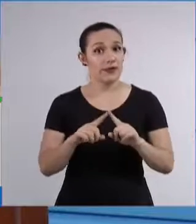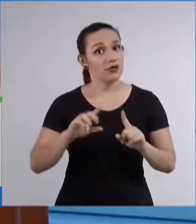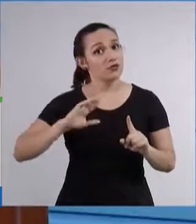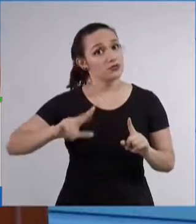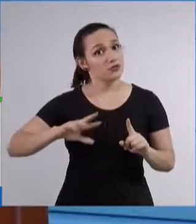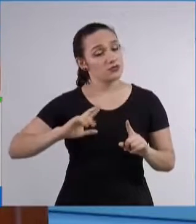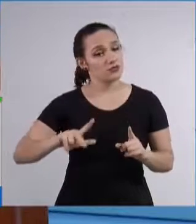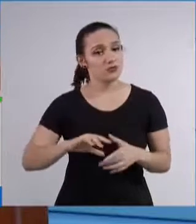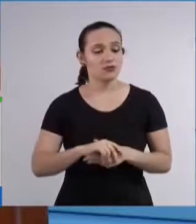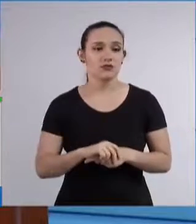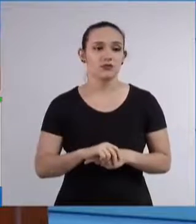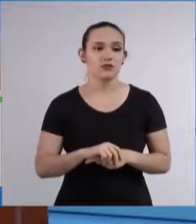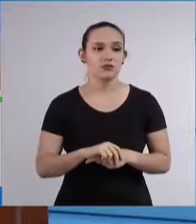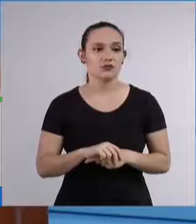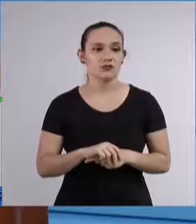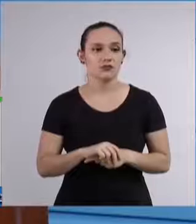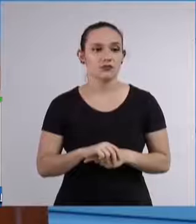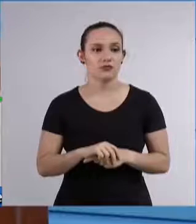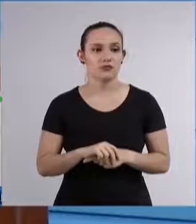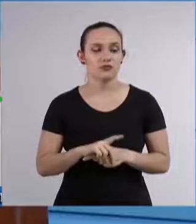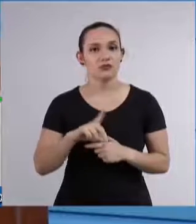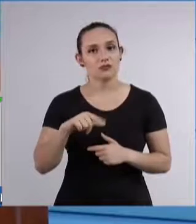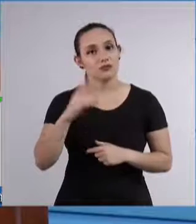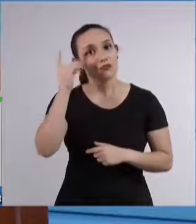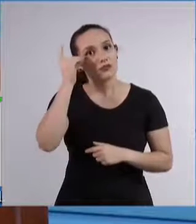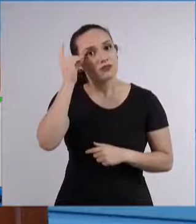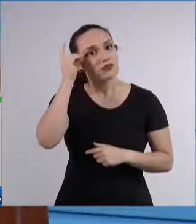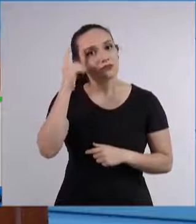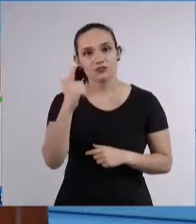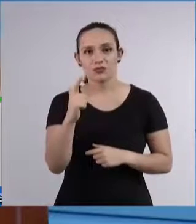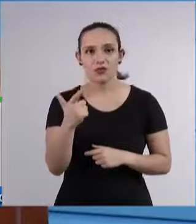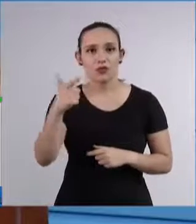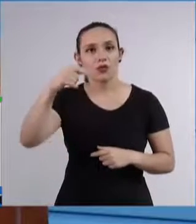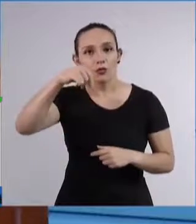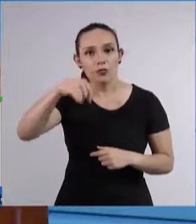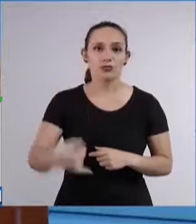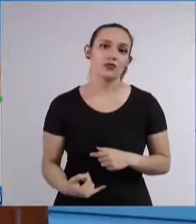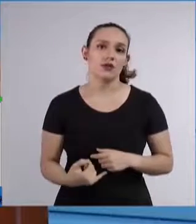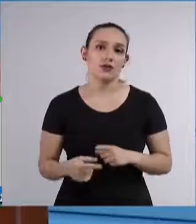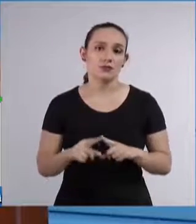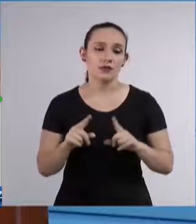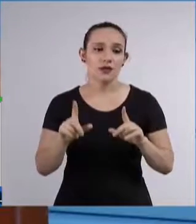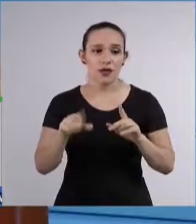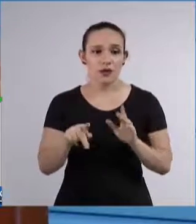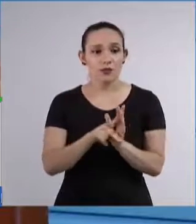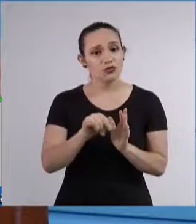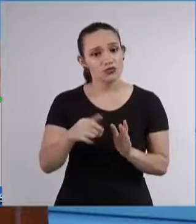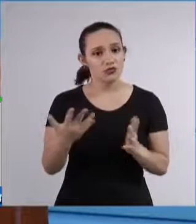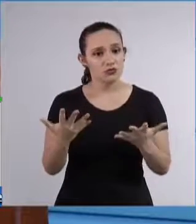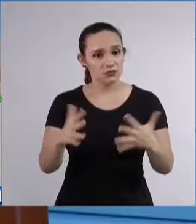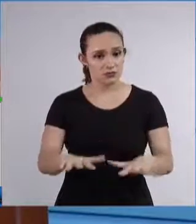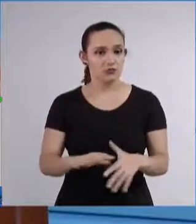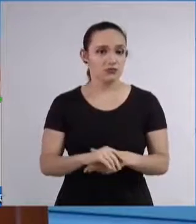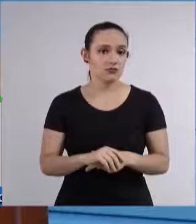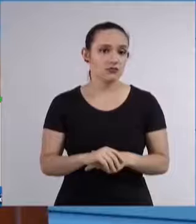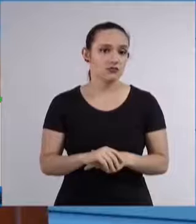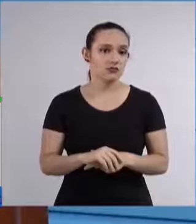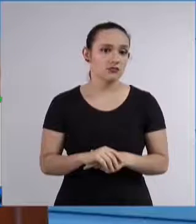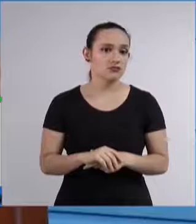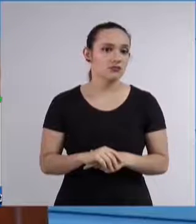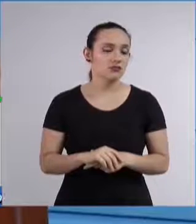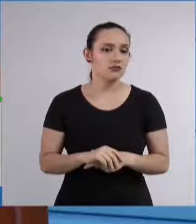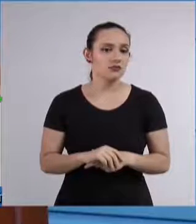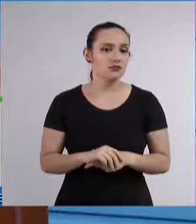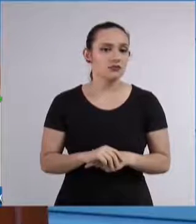exemplo, que não deram a possibilidade da Dilma continuar um projeto que é um projeto de inclusão. Por mais que